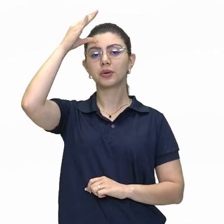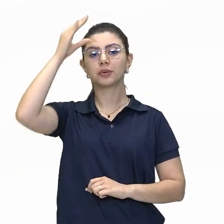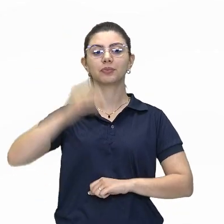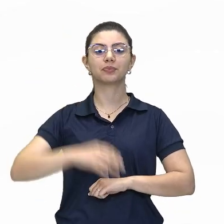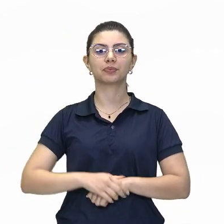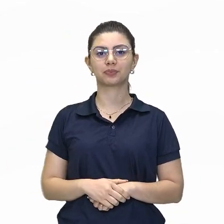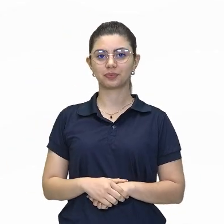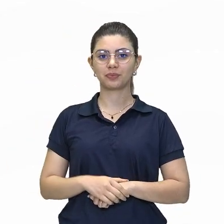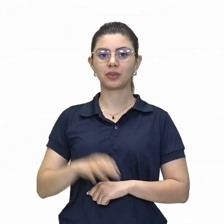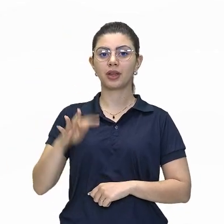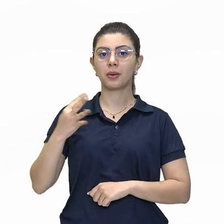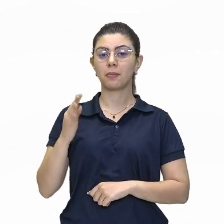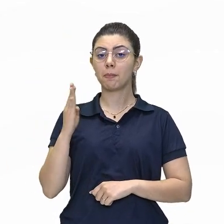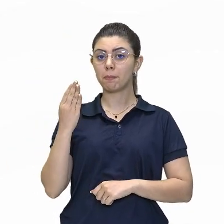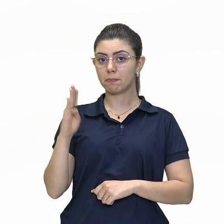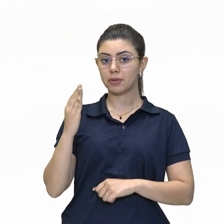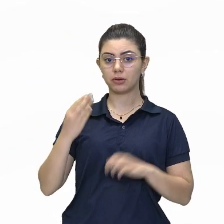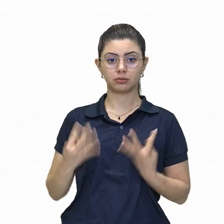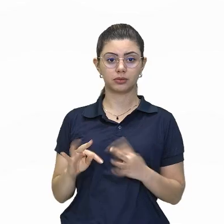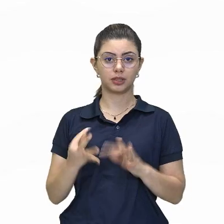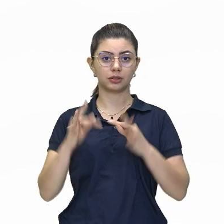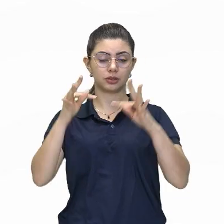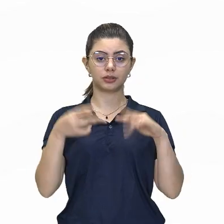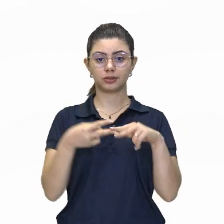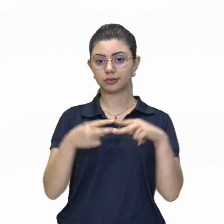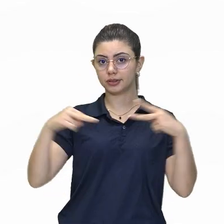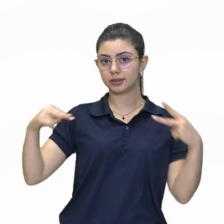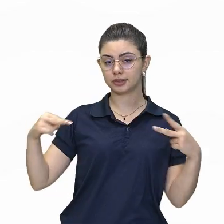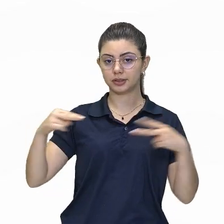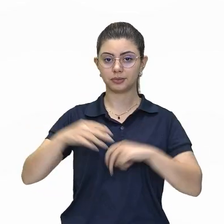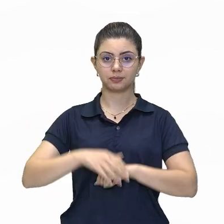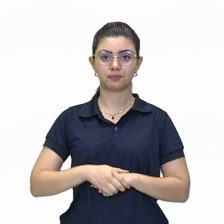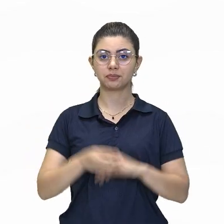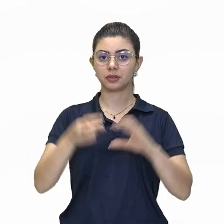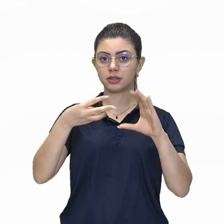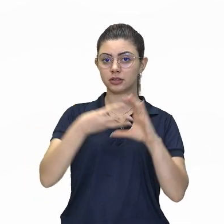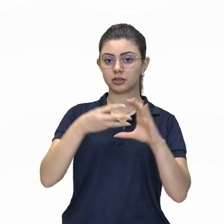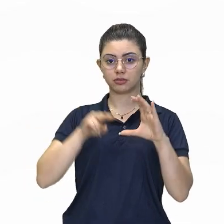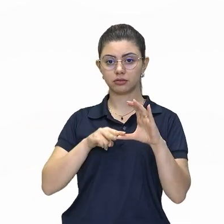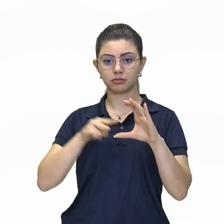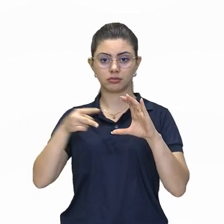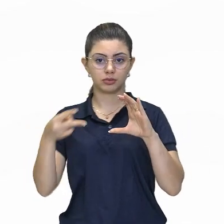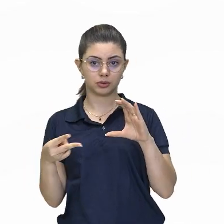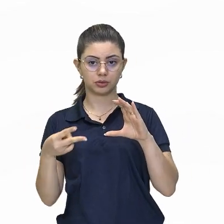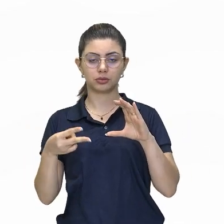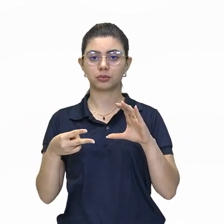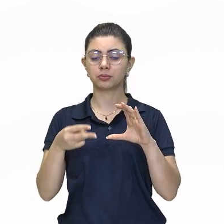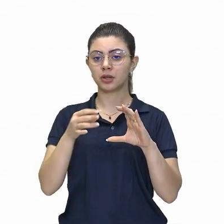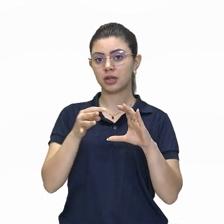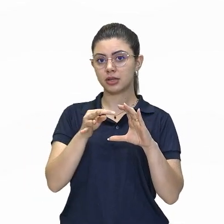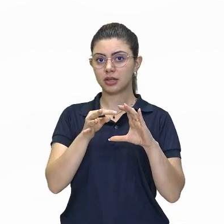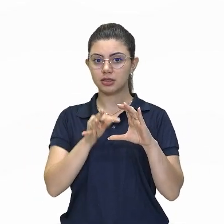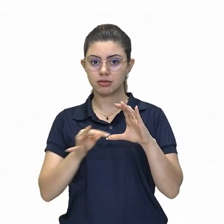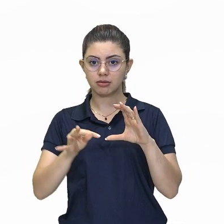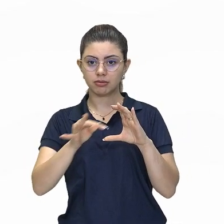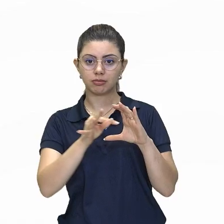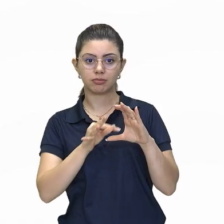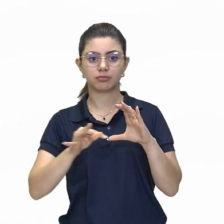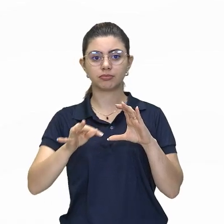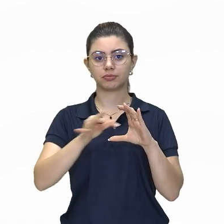temos biotecnologia e DNA, células-tronco, transgênicos,